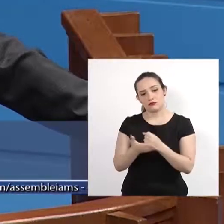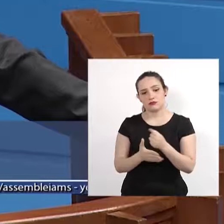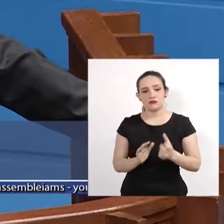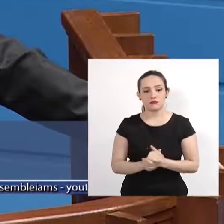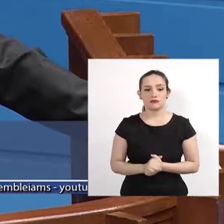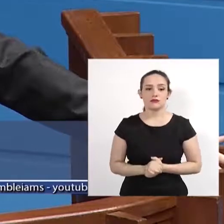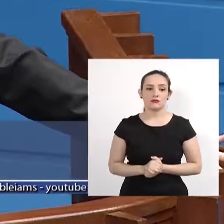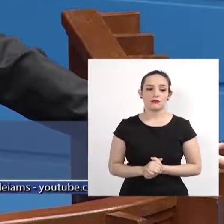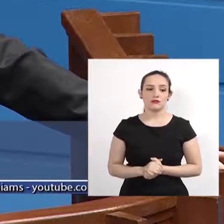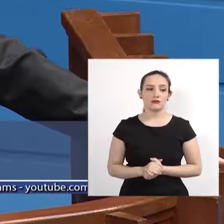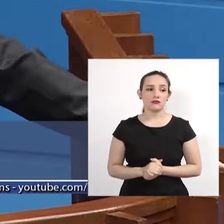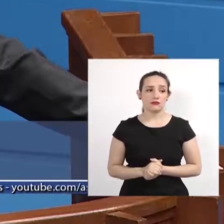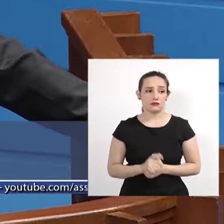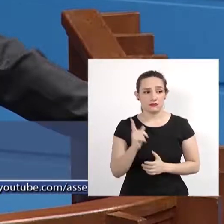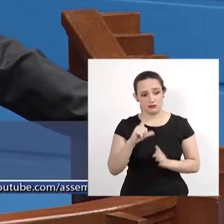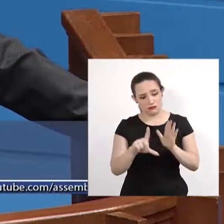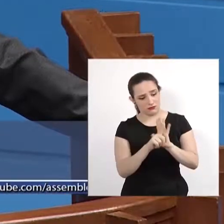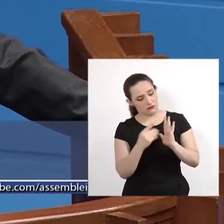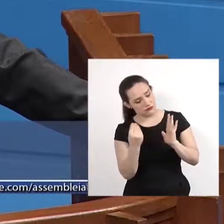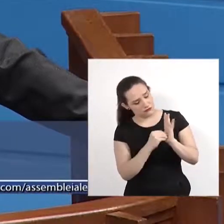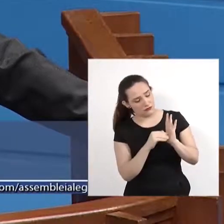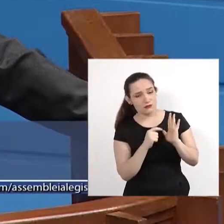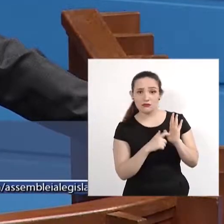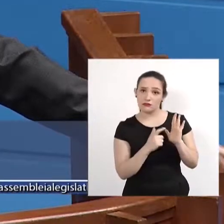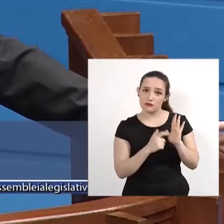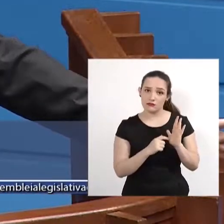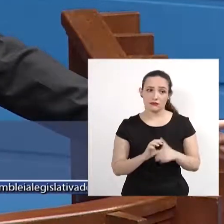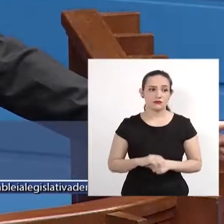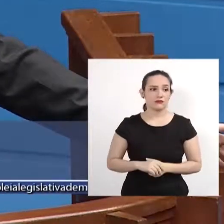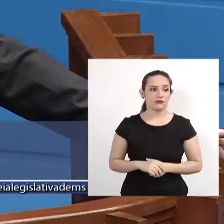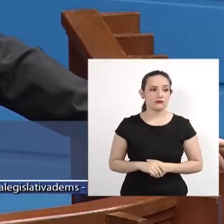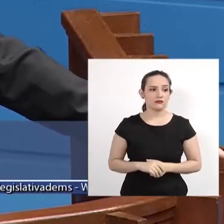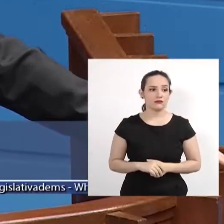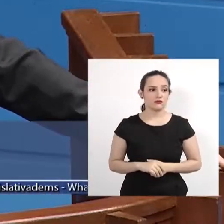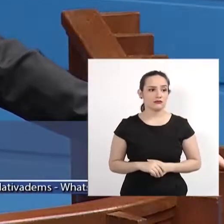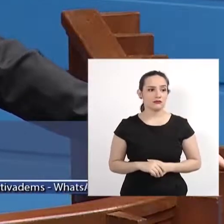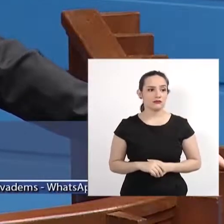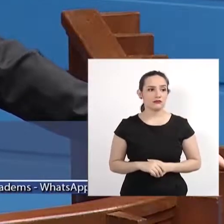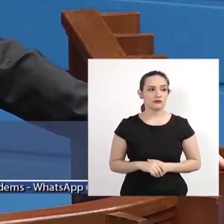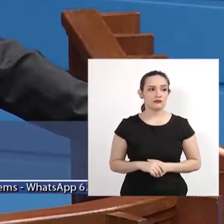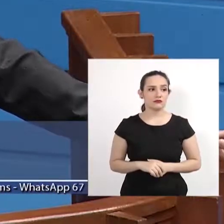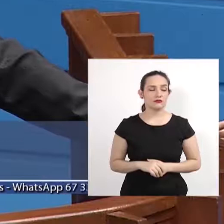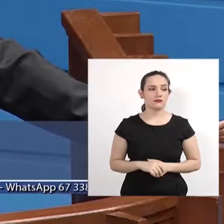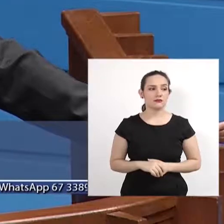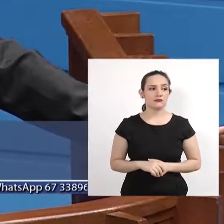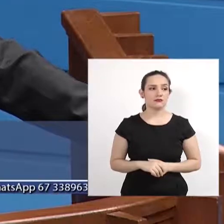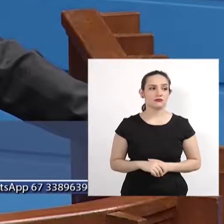que está na lei, e que outrora já foi,